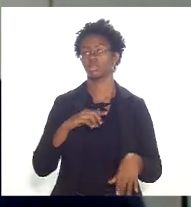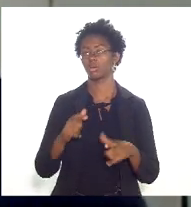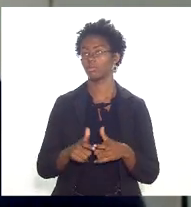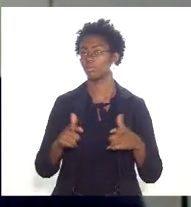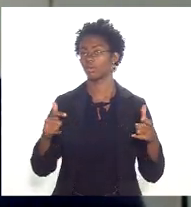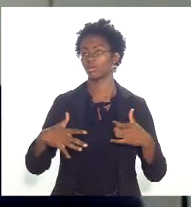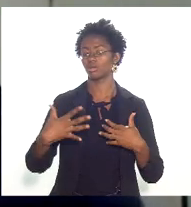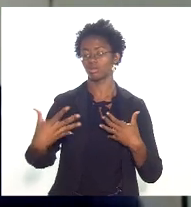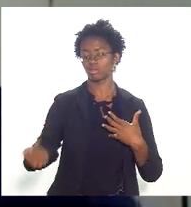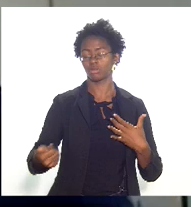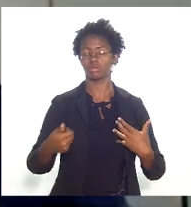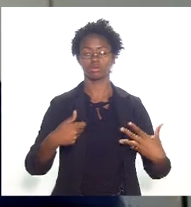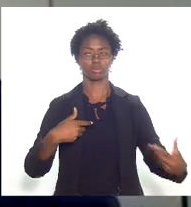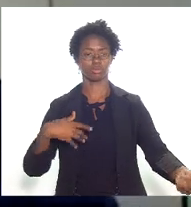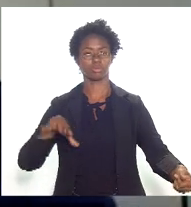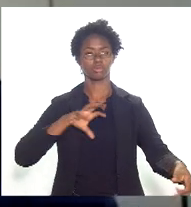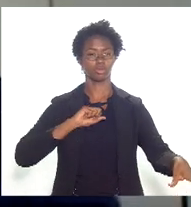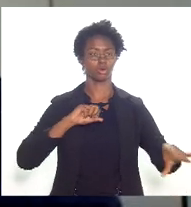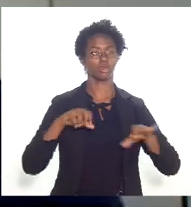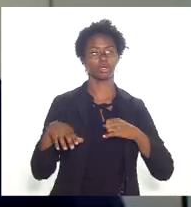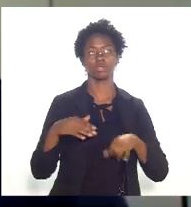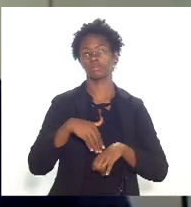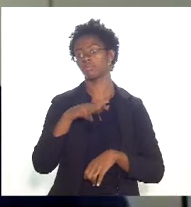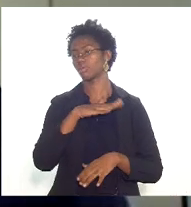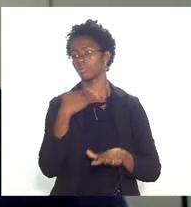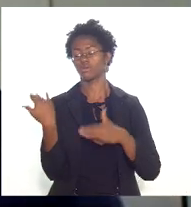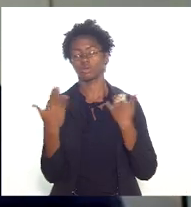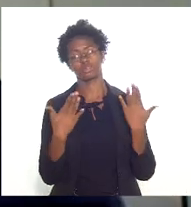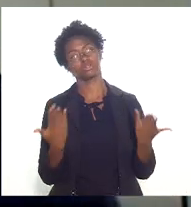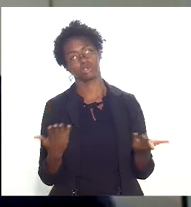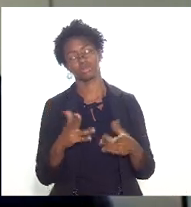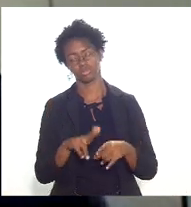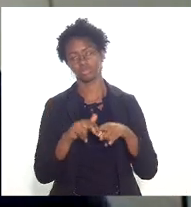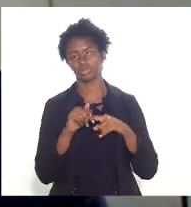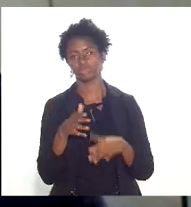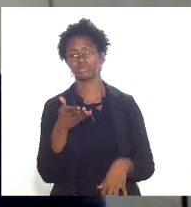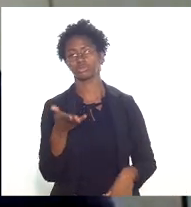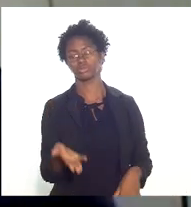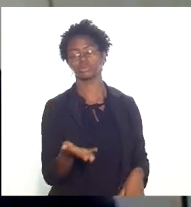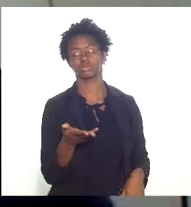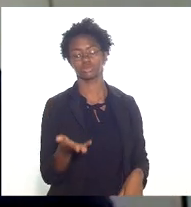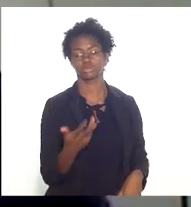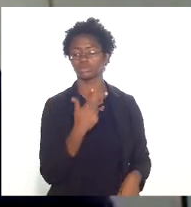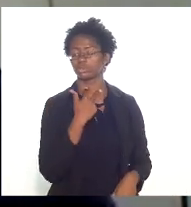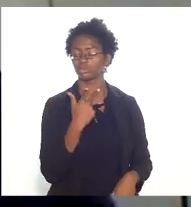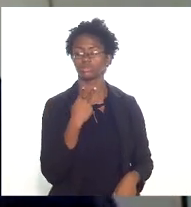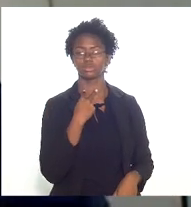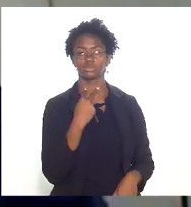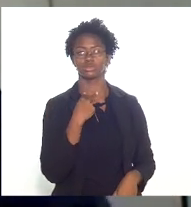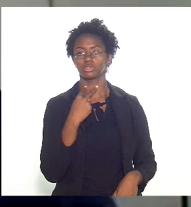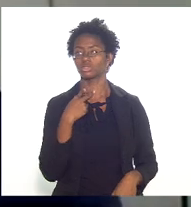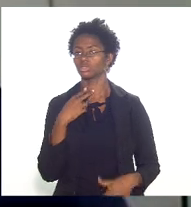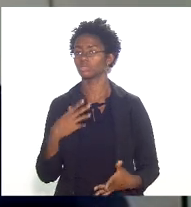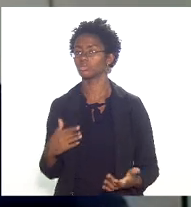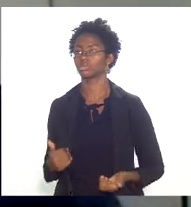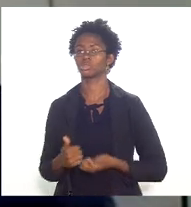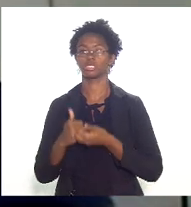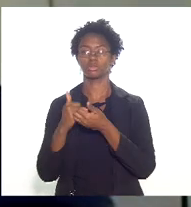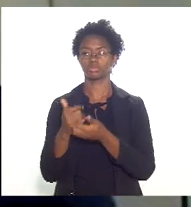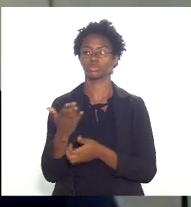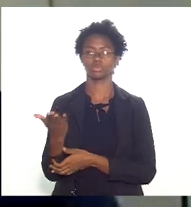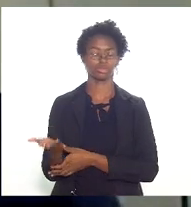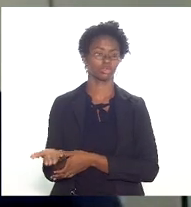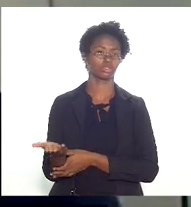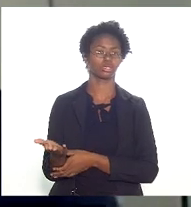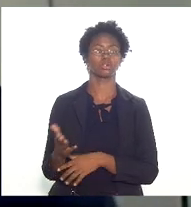o maior número de óbitos bom então É nesse sentido não não não podemos coadunar com esse projeto